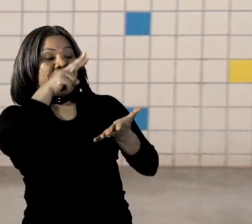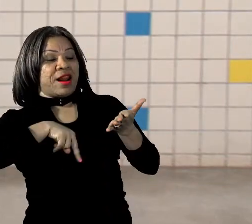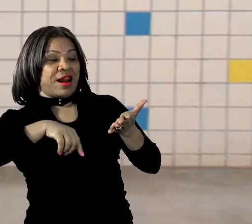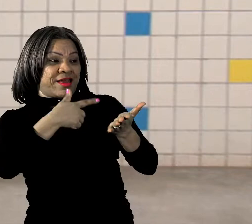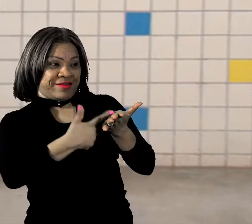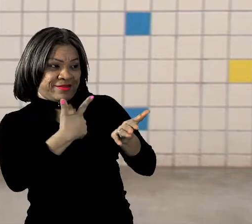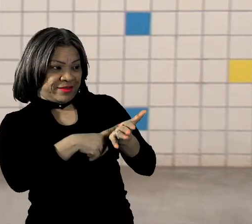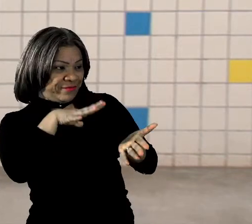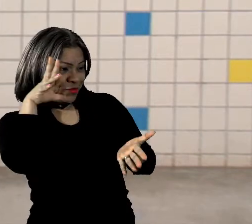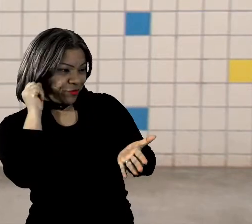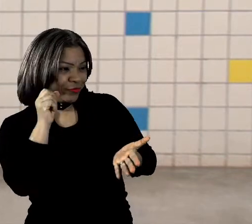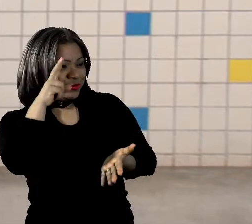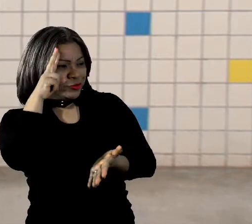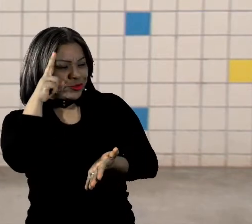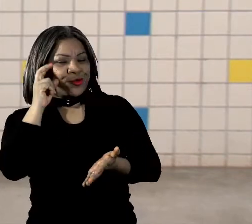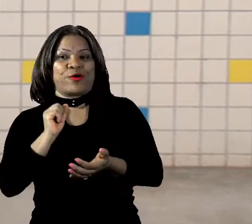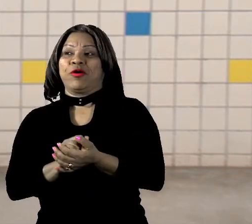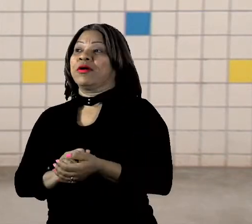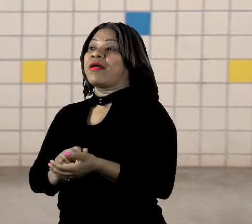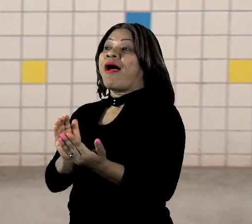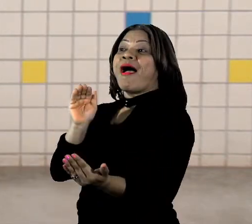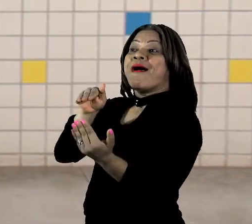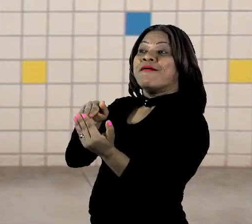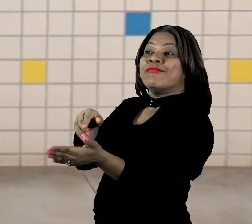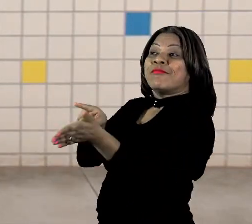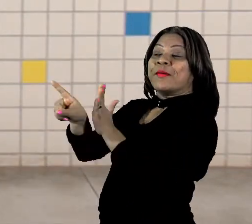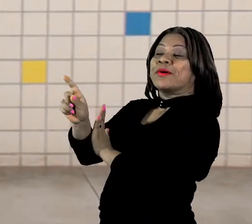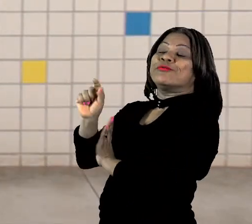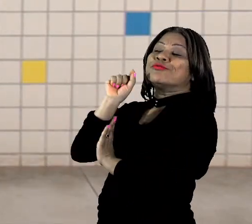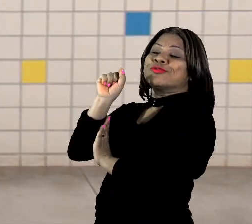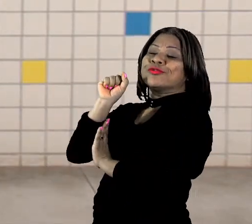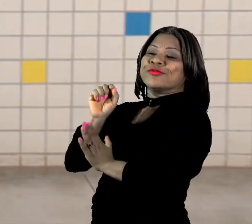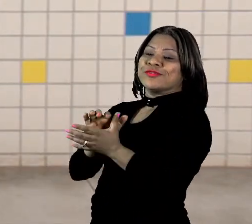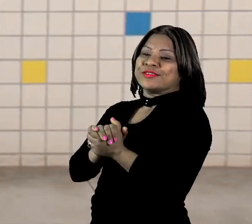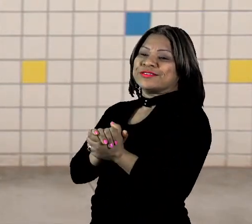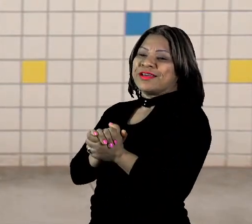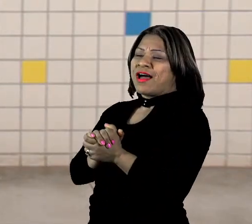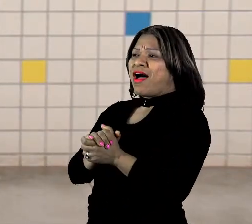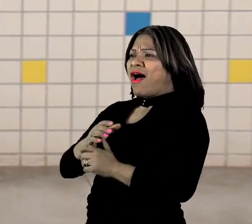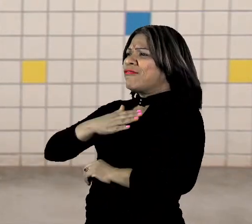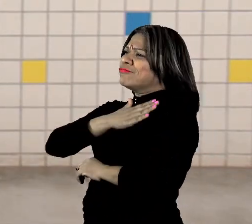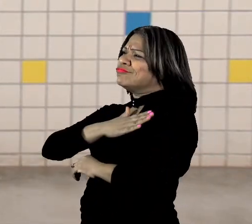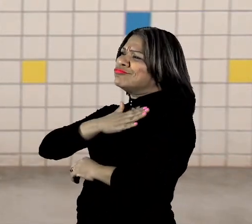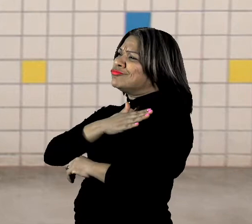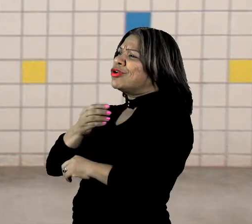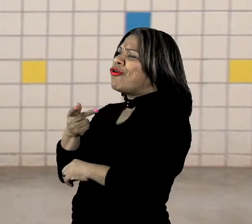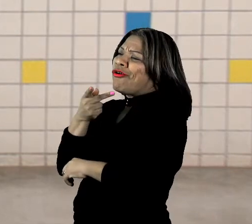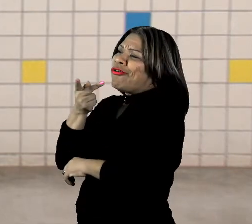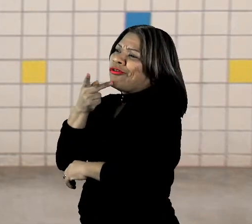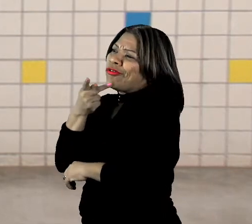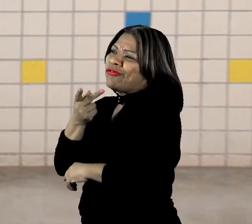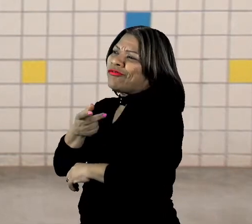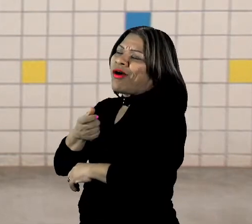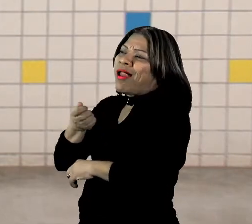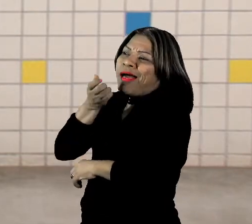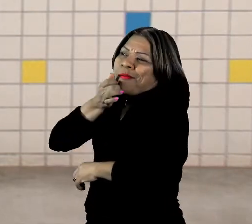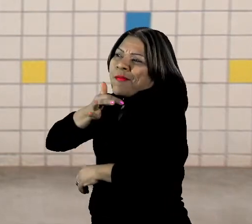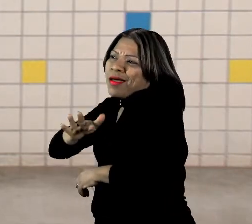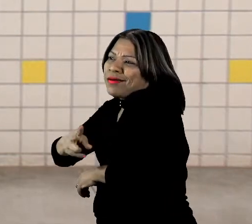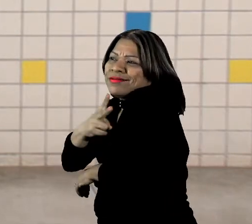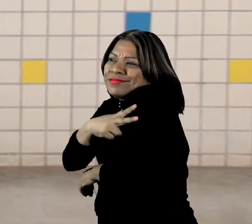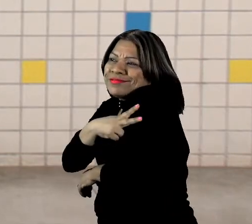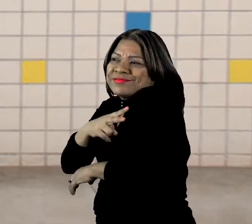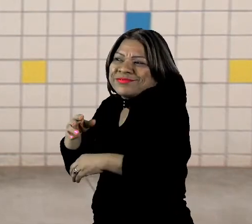E a última pergunta que eu fiz para ela foi, o que você gostaria de falar para as crianças do 2º ano, Francisquinha? E